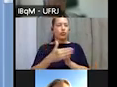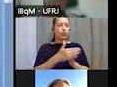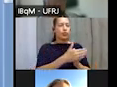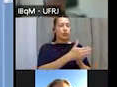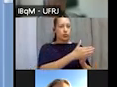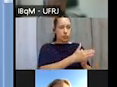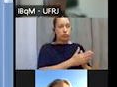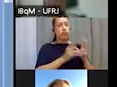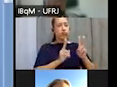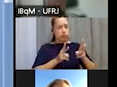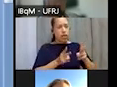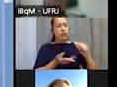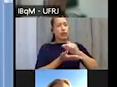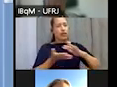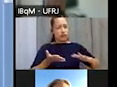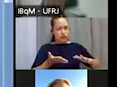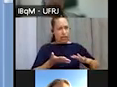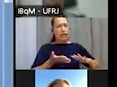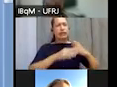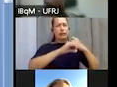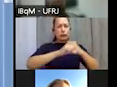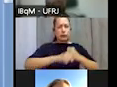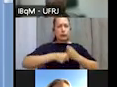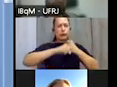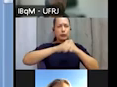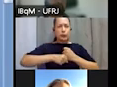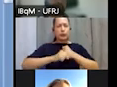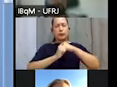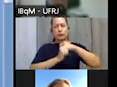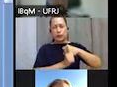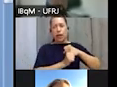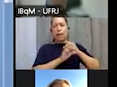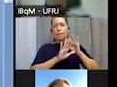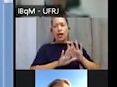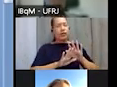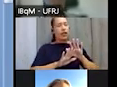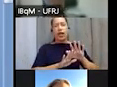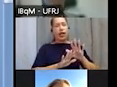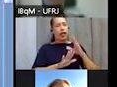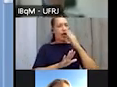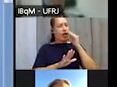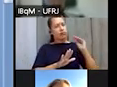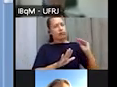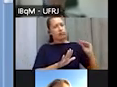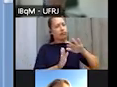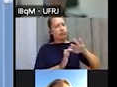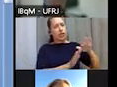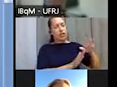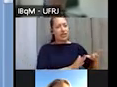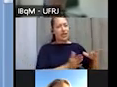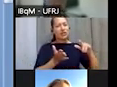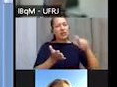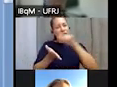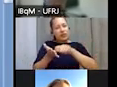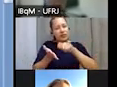essa atividade mais braçal, ela é esquecida nos relatos de viagem, ela